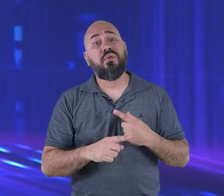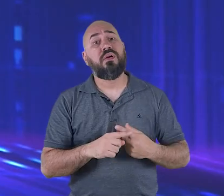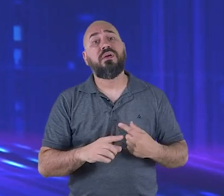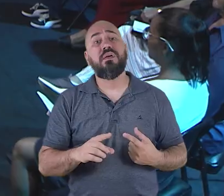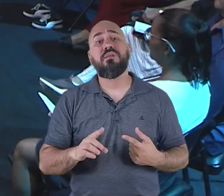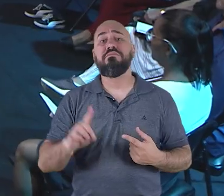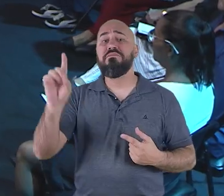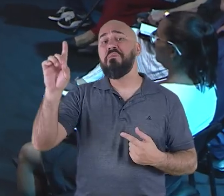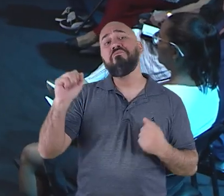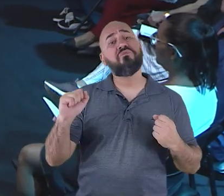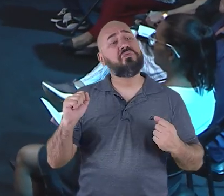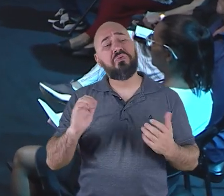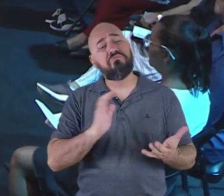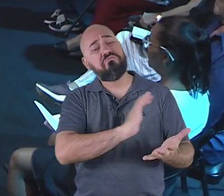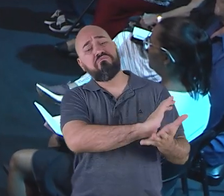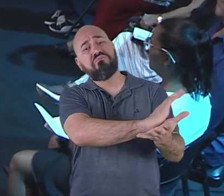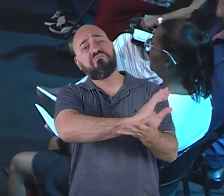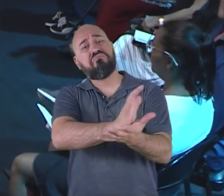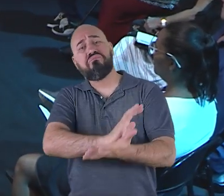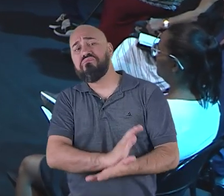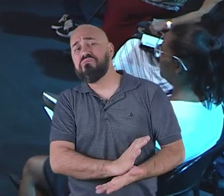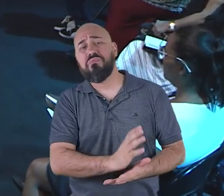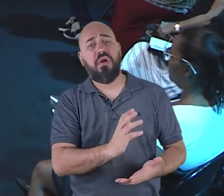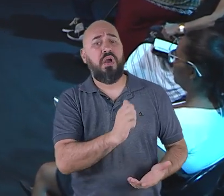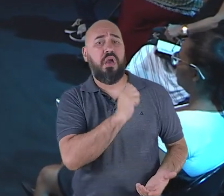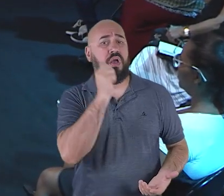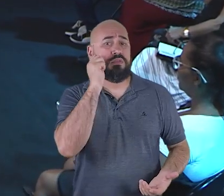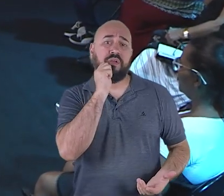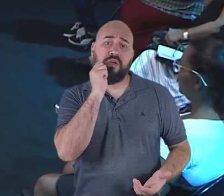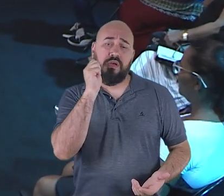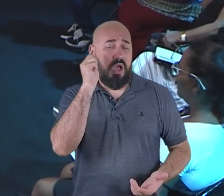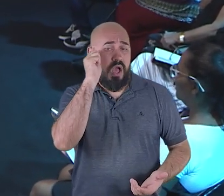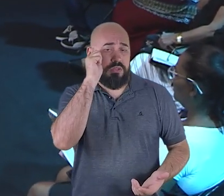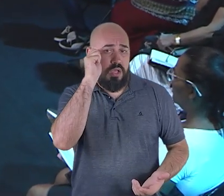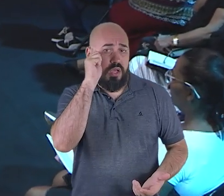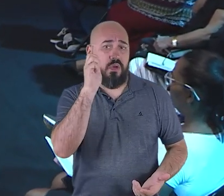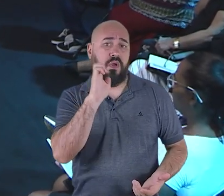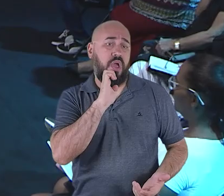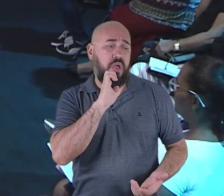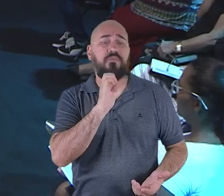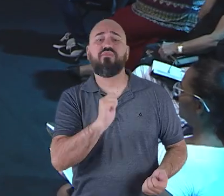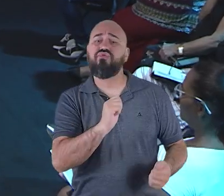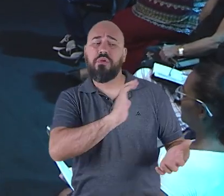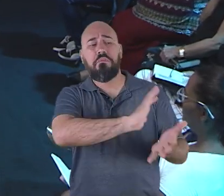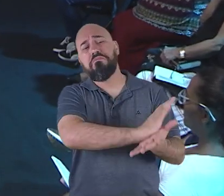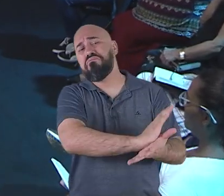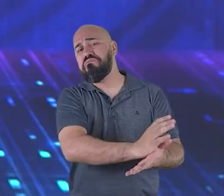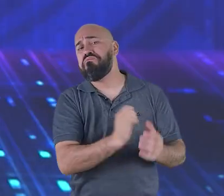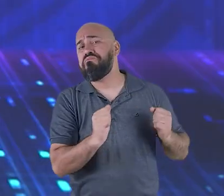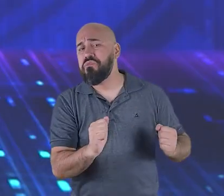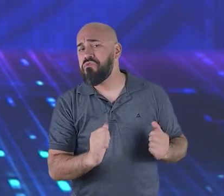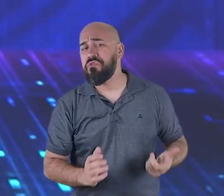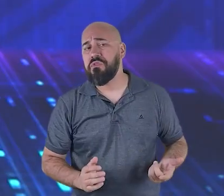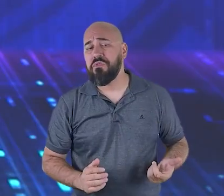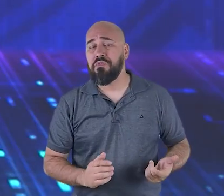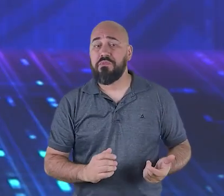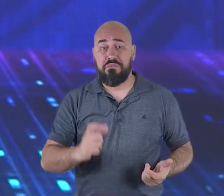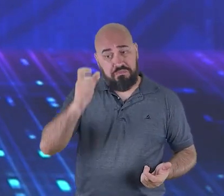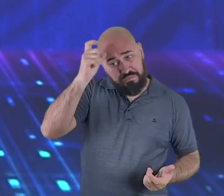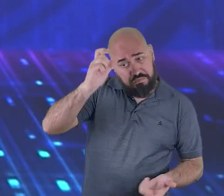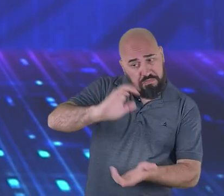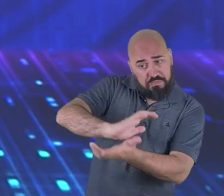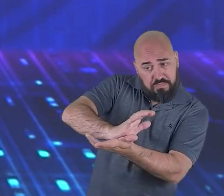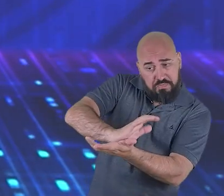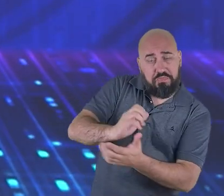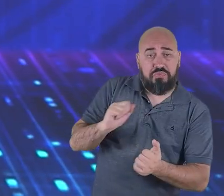Em primeiro lugar, porque Deus é amor e amava os seres humanos. E em segundo lugar, Lúcifer deveria